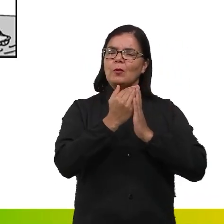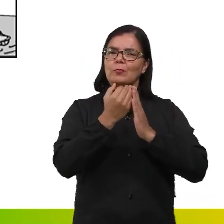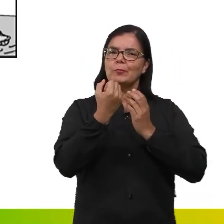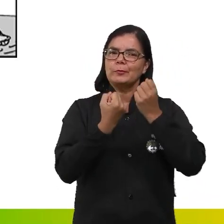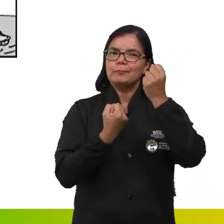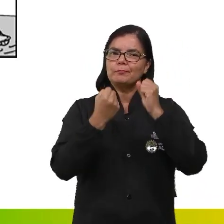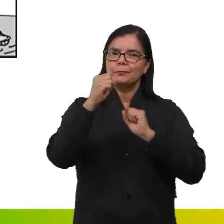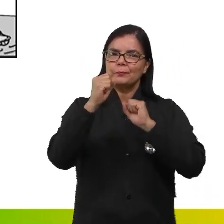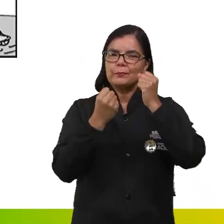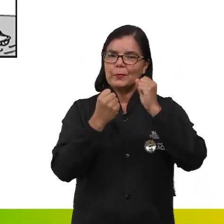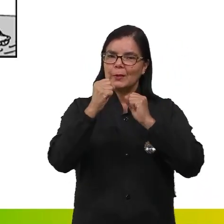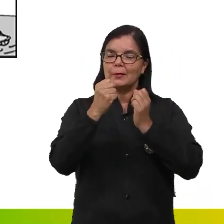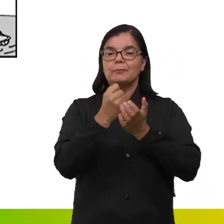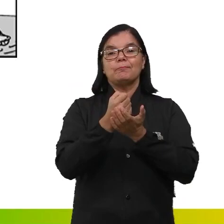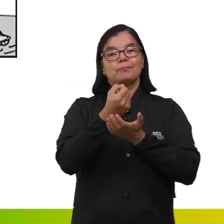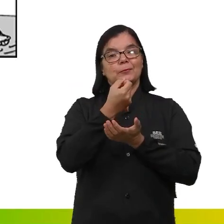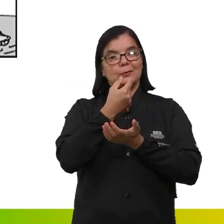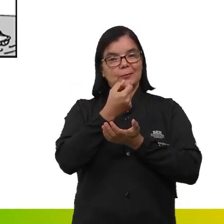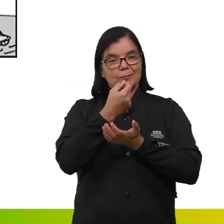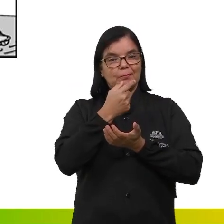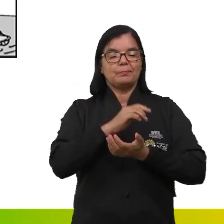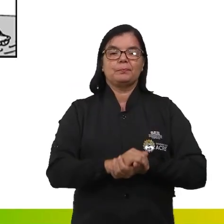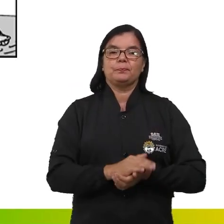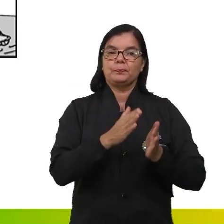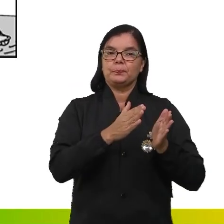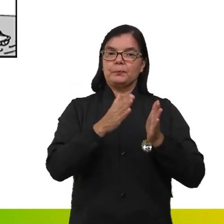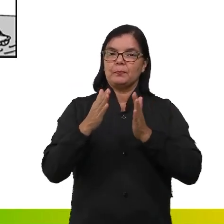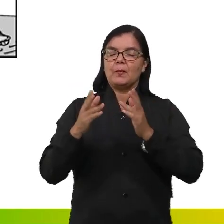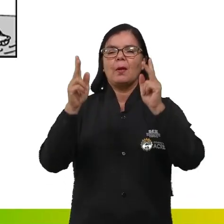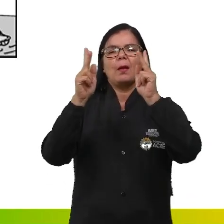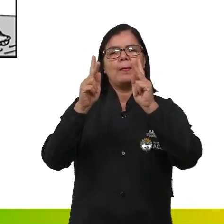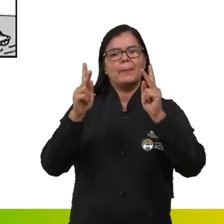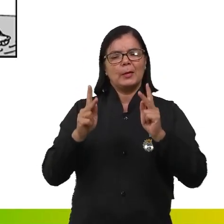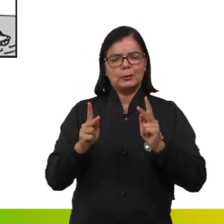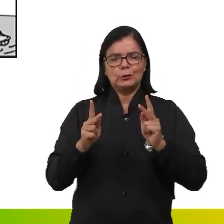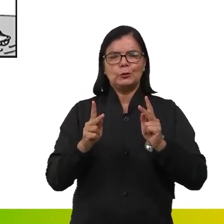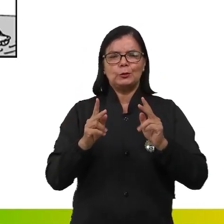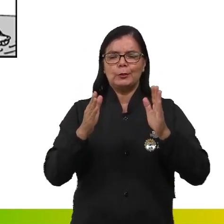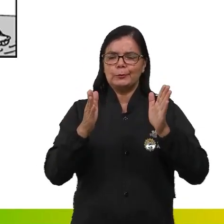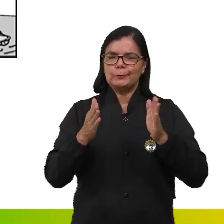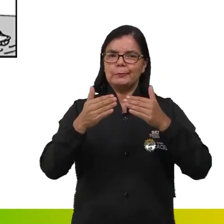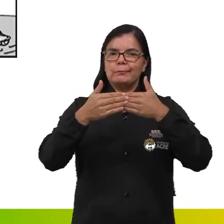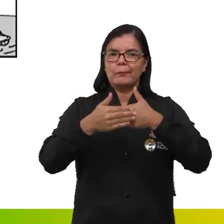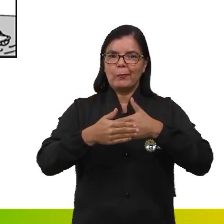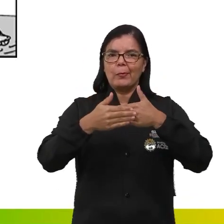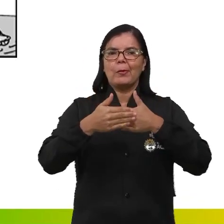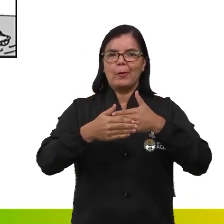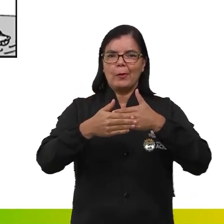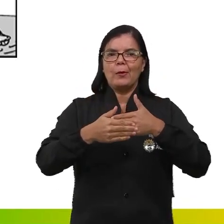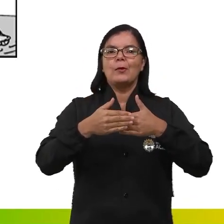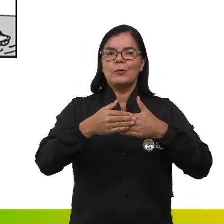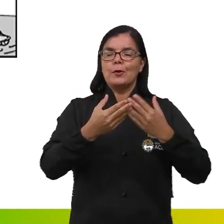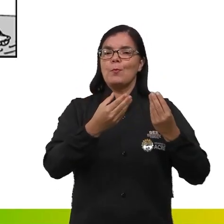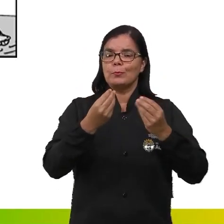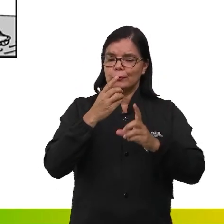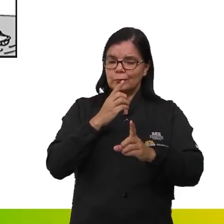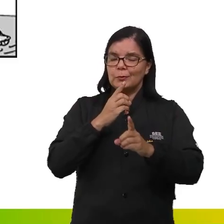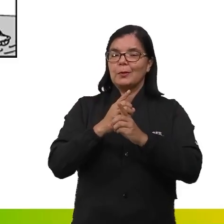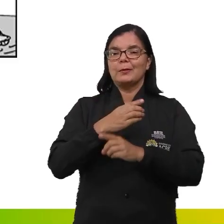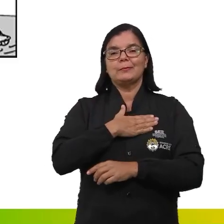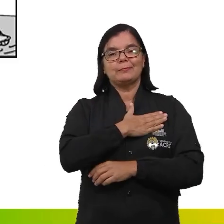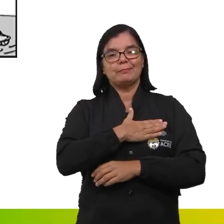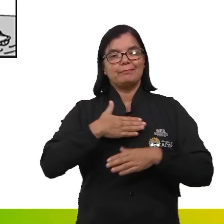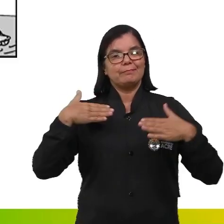a indústria de medicamentos. A paz em caixinha foi assim que muitos